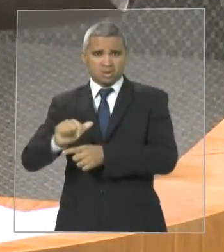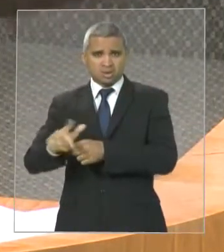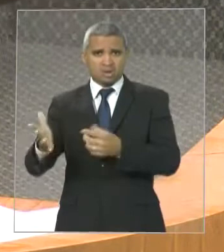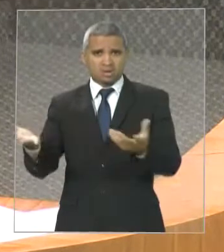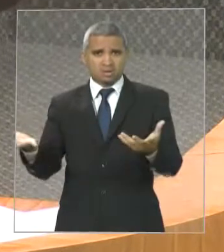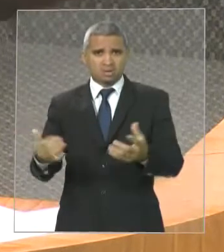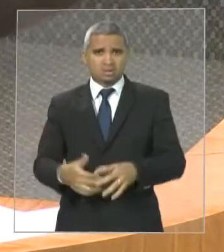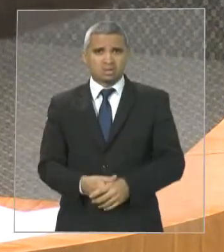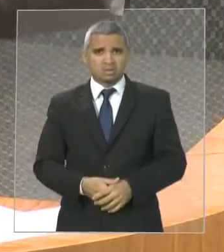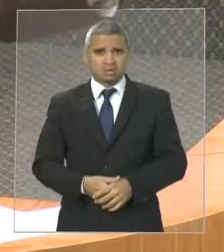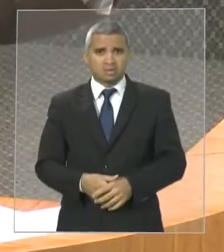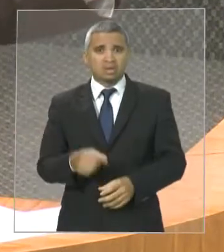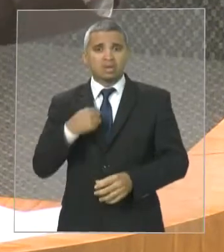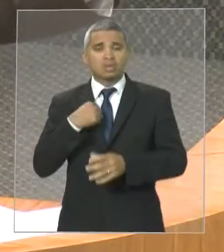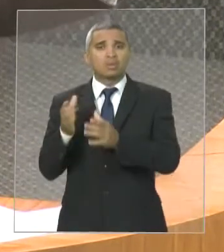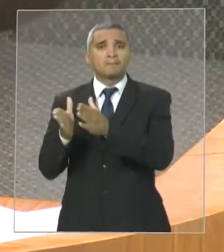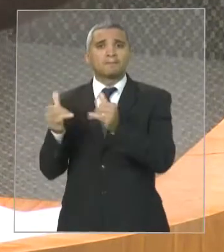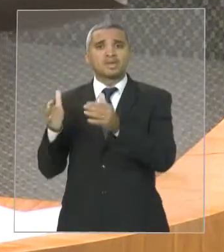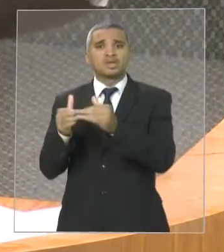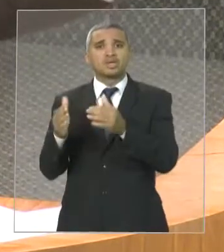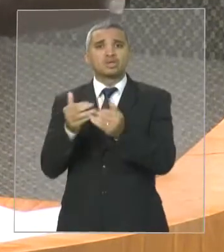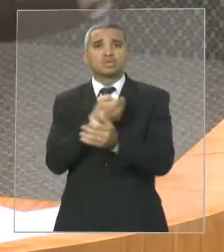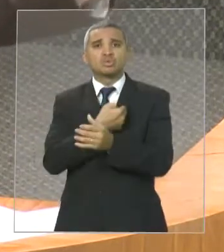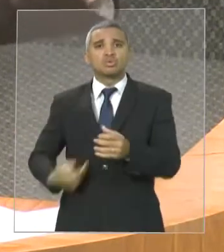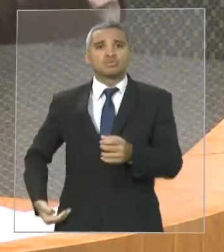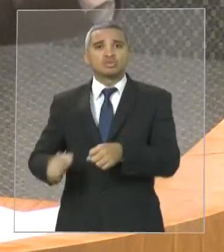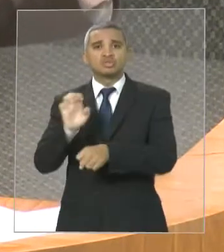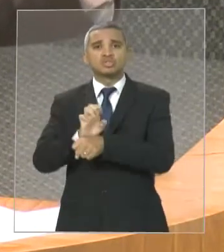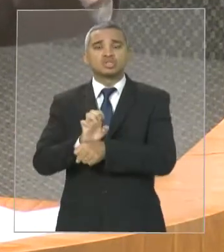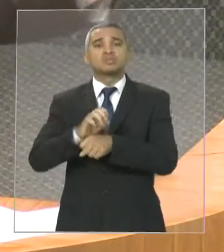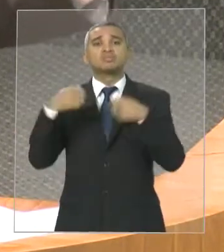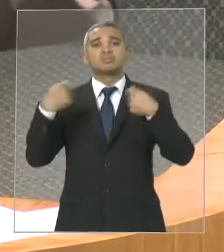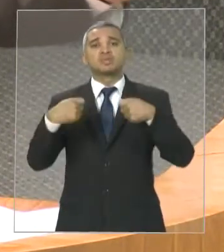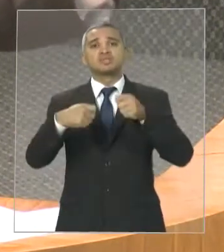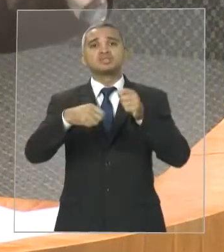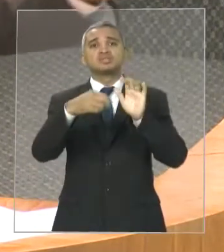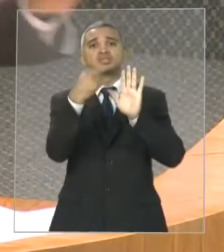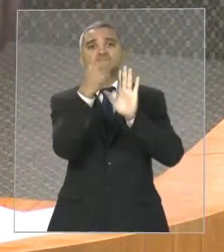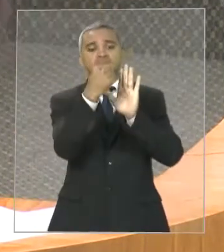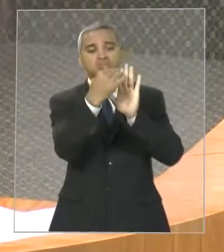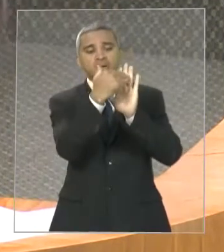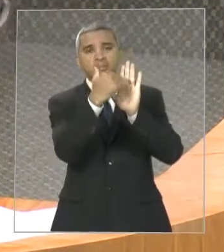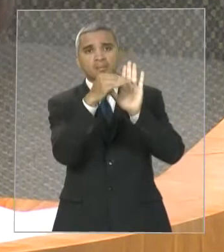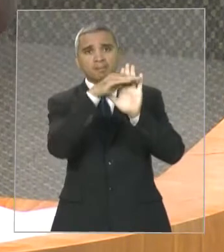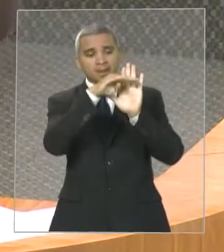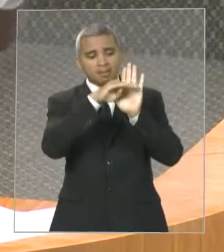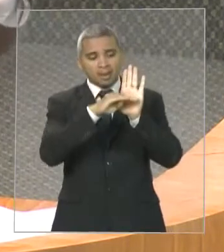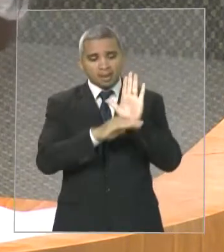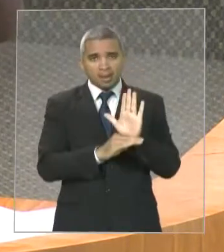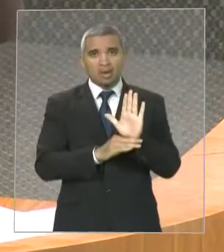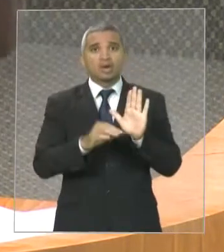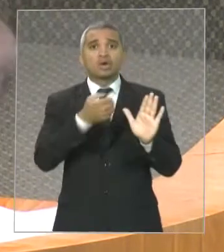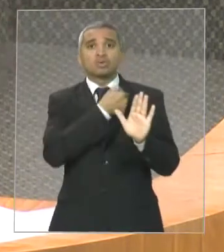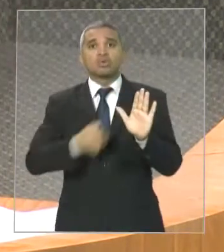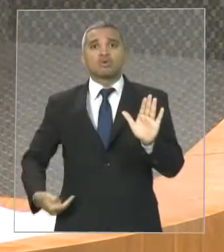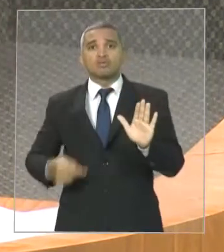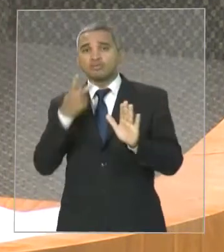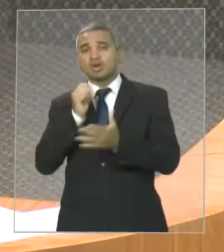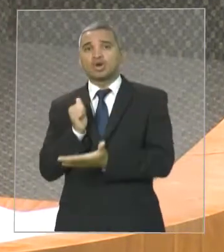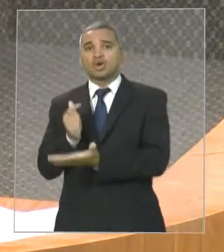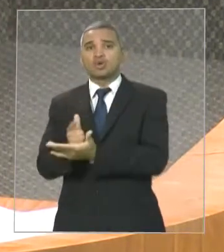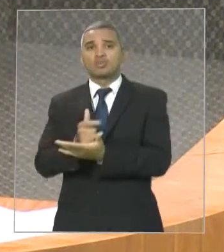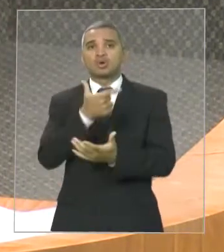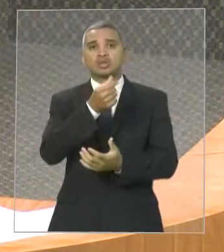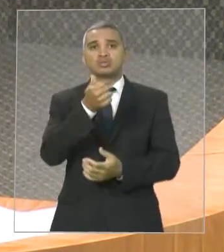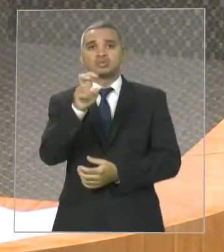Maranhão a relação das viaturas que o governo disse que adquiriu em 2015, 2016,